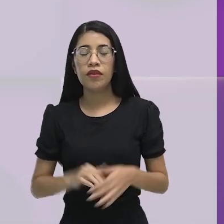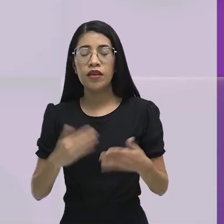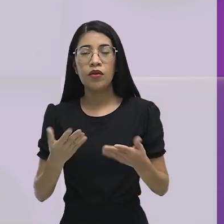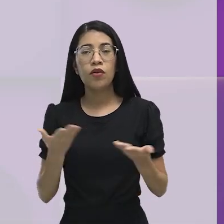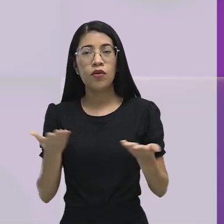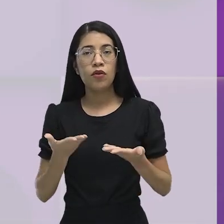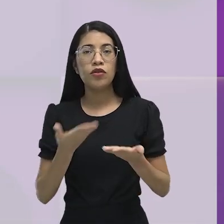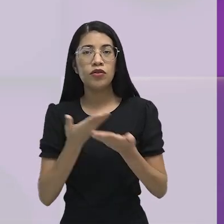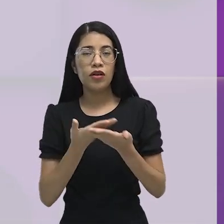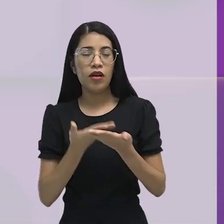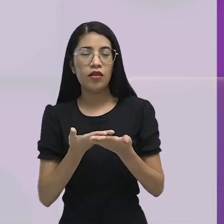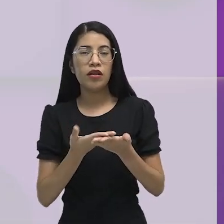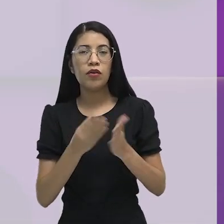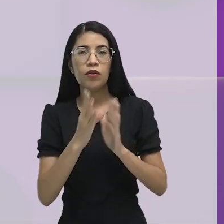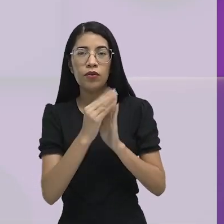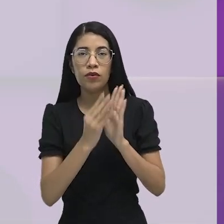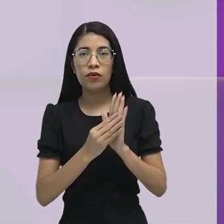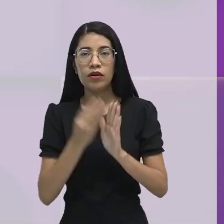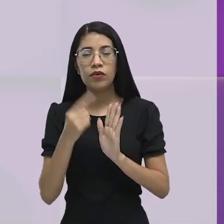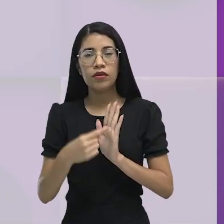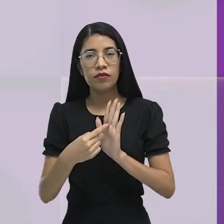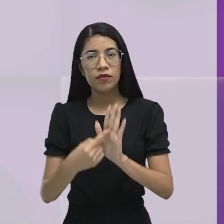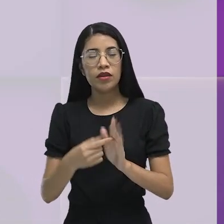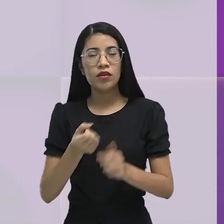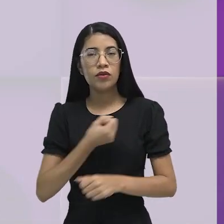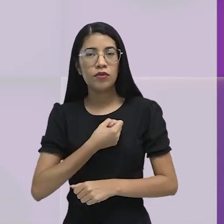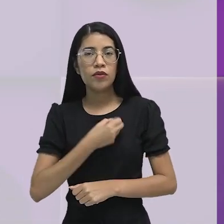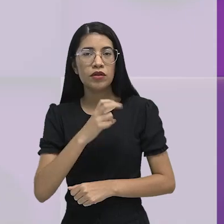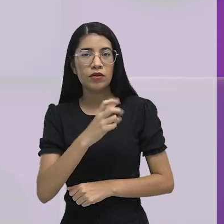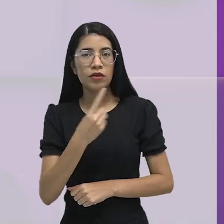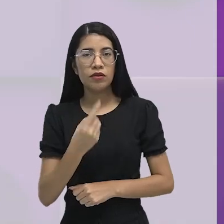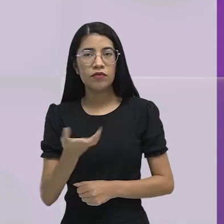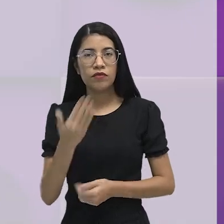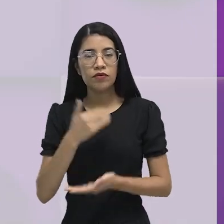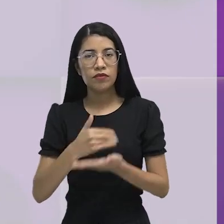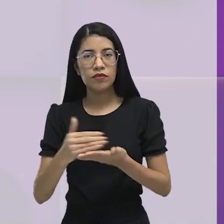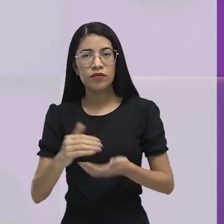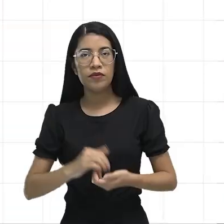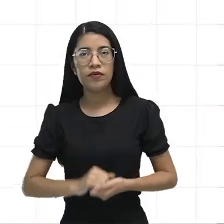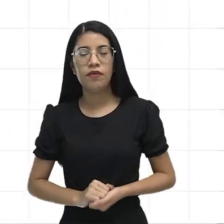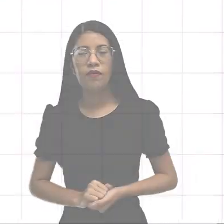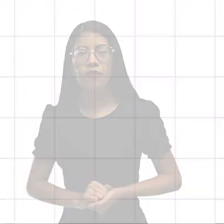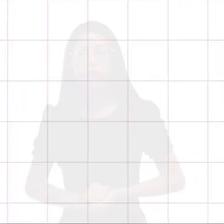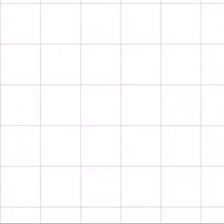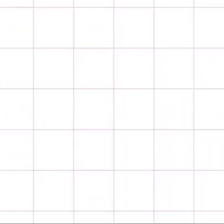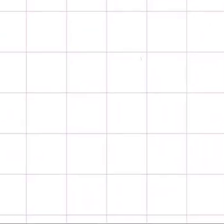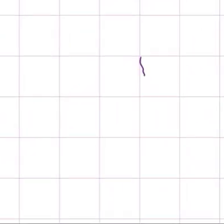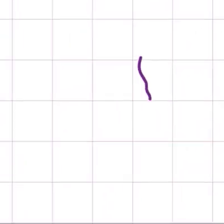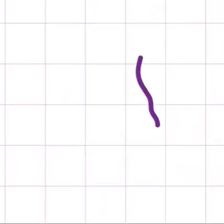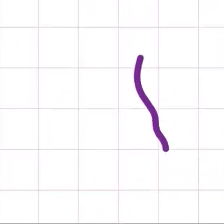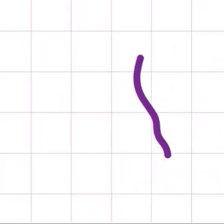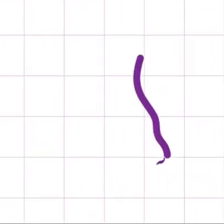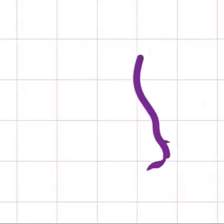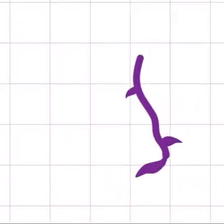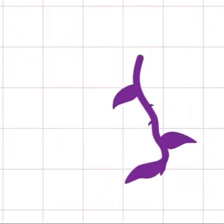é isso que nós vamos estudar nessa nossa aula de número 51. Vamos lá.